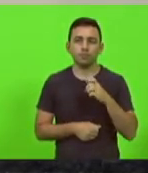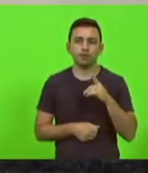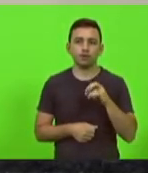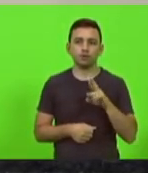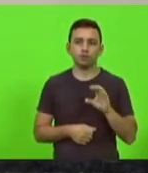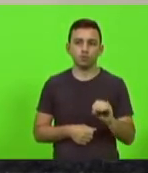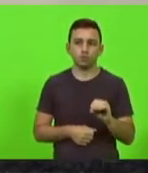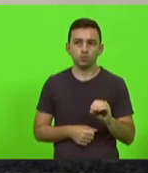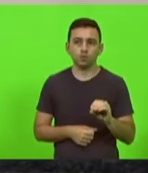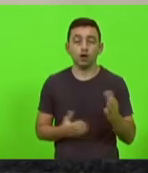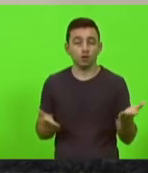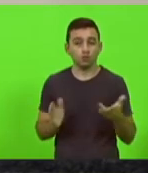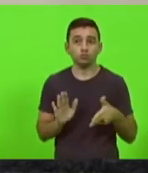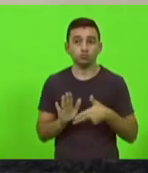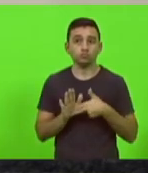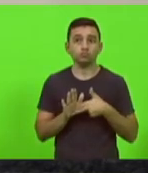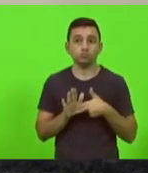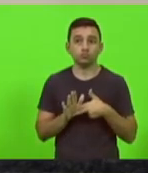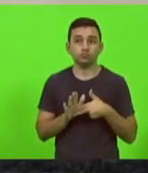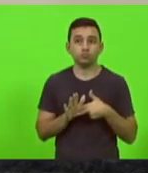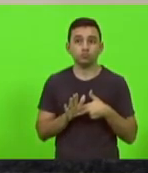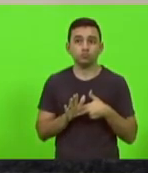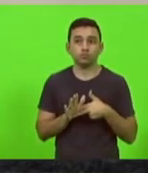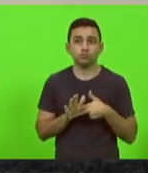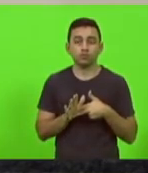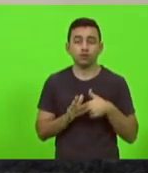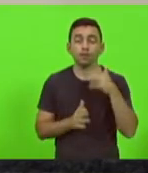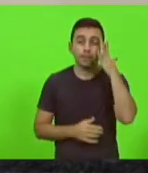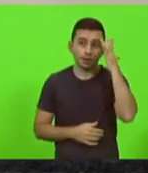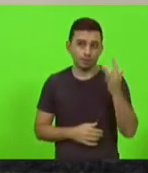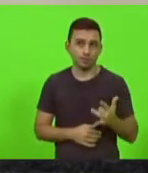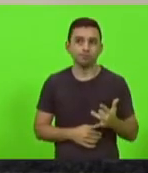que toma posse no dia de amanhã.